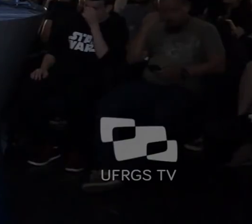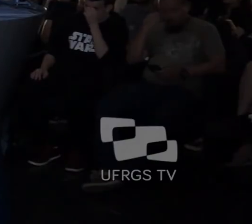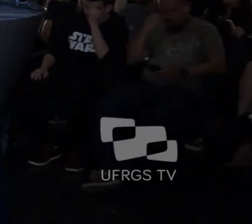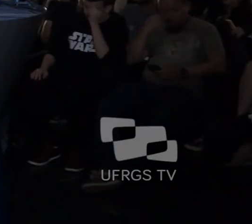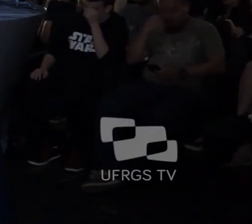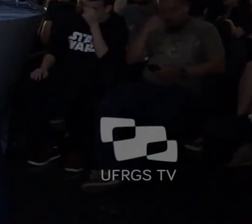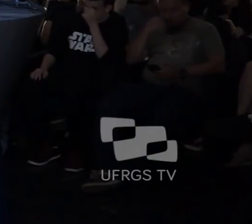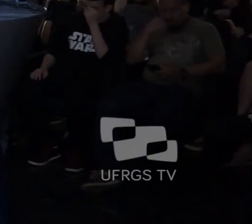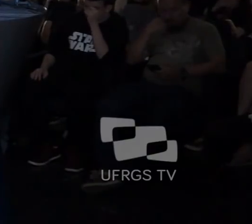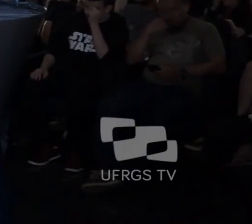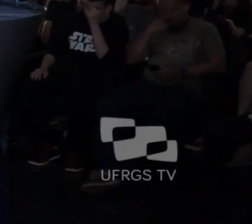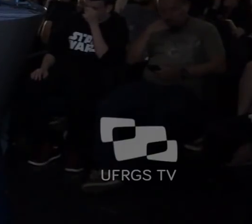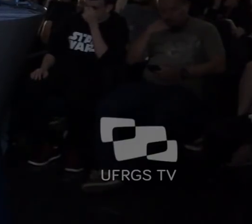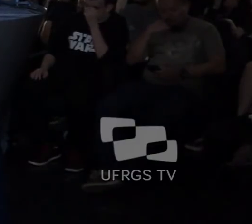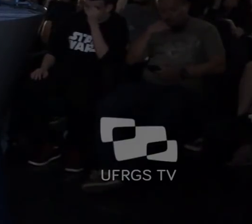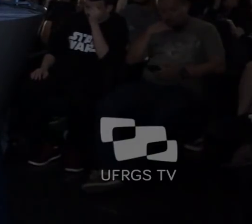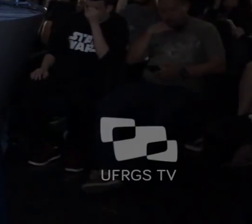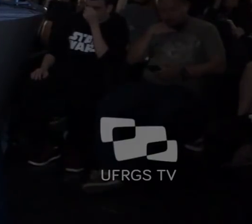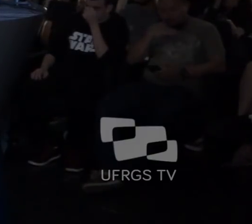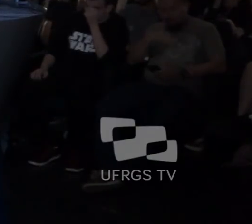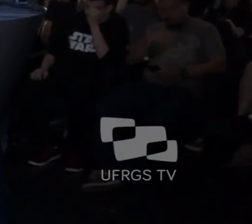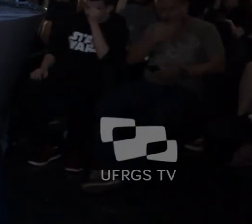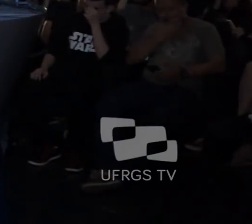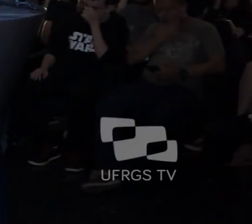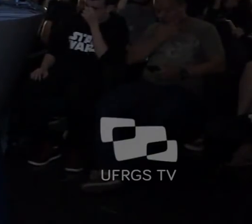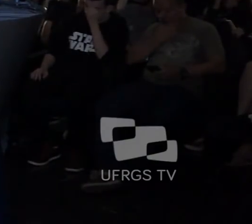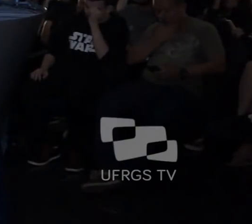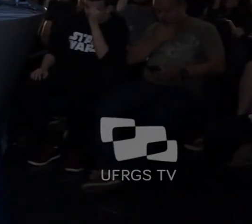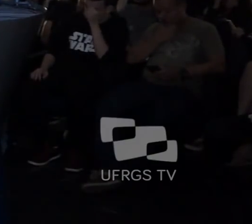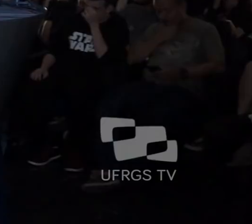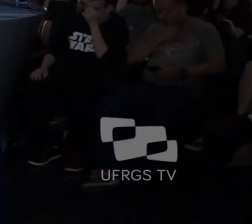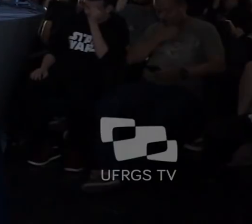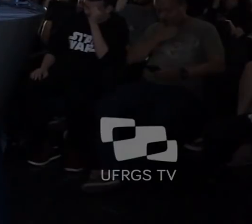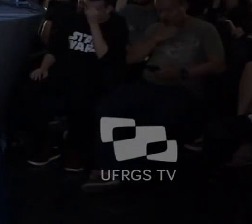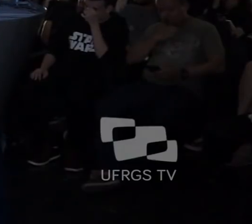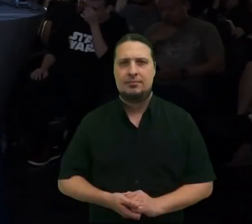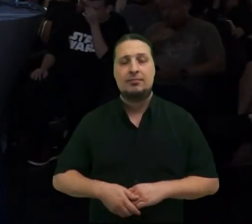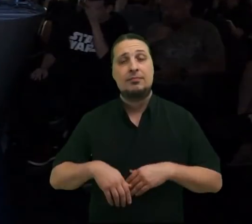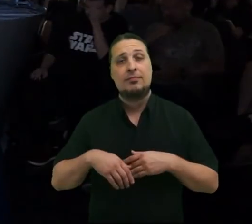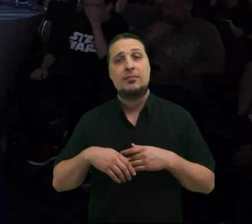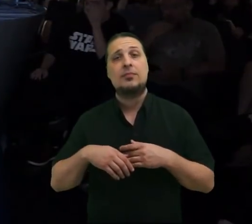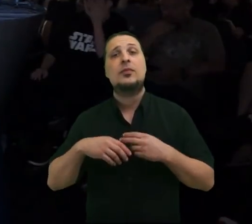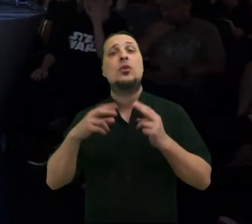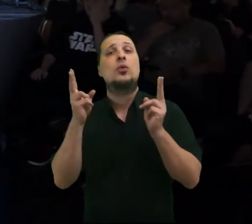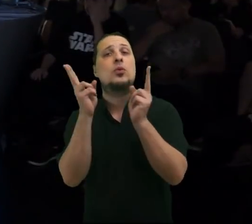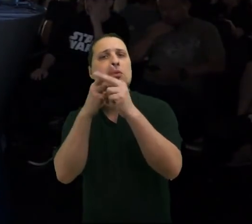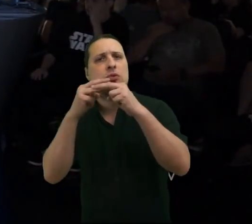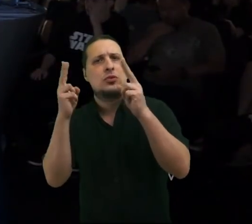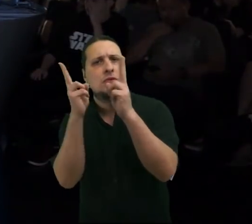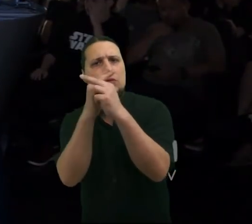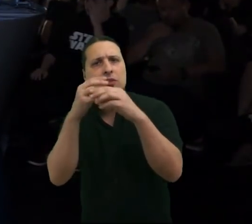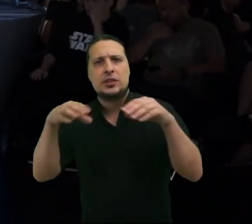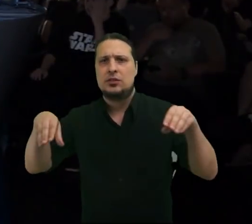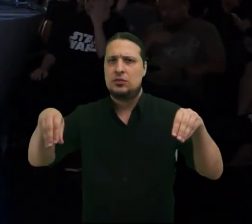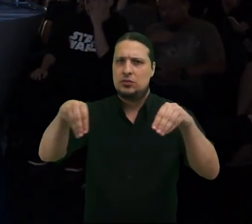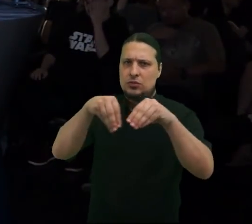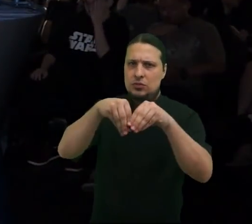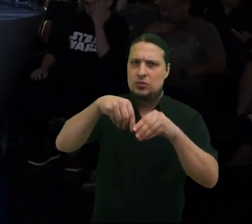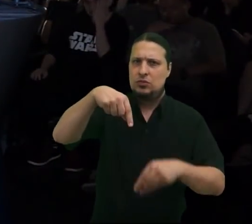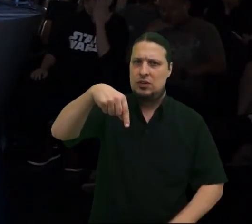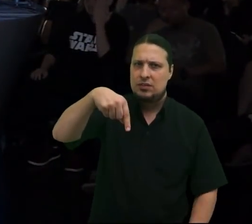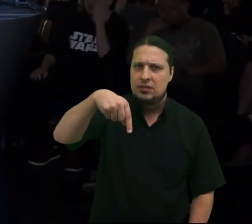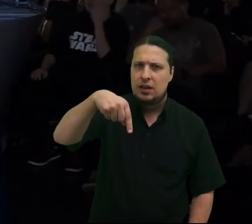A formação estelar, então, ela volta a ocorrer em ritmo normal. Tá? Então, basicamente, o que acontece é o seguinte. Eu tenho o